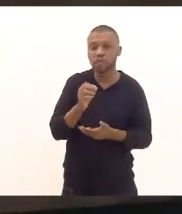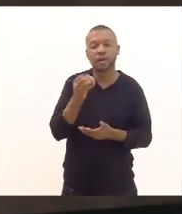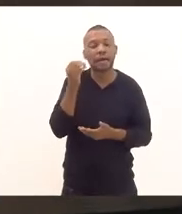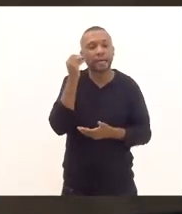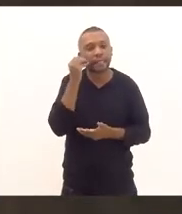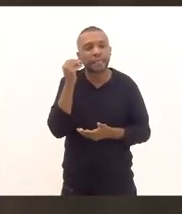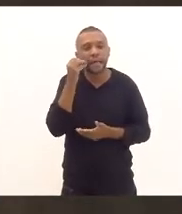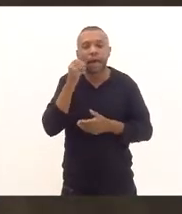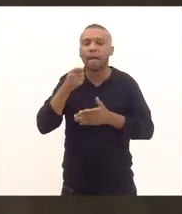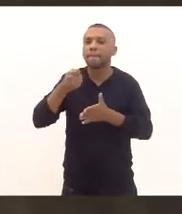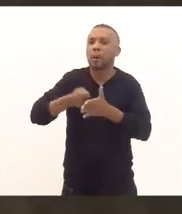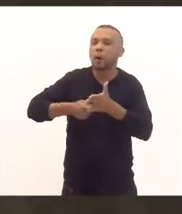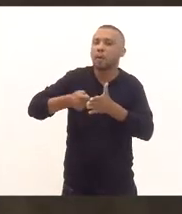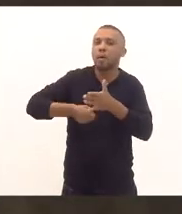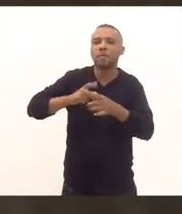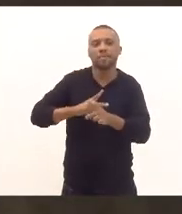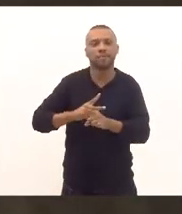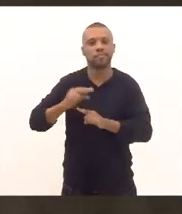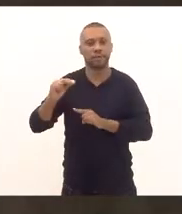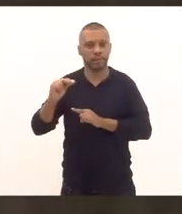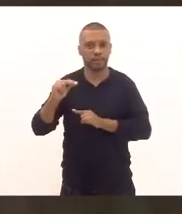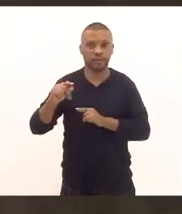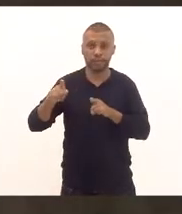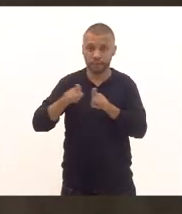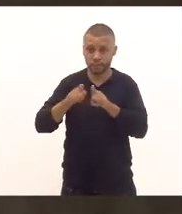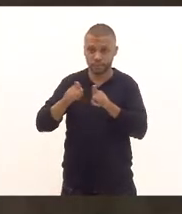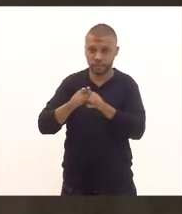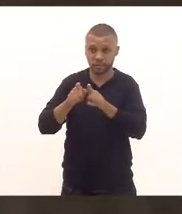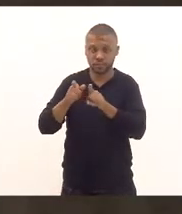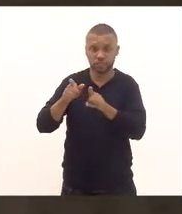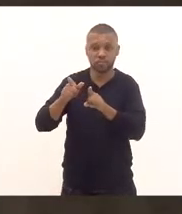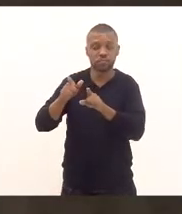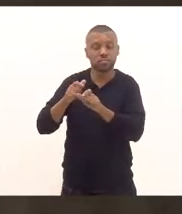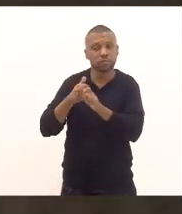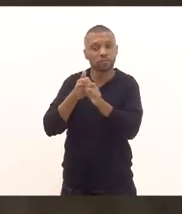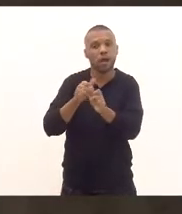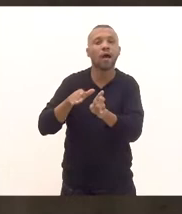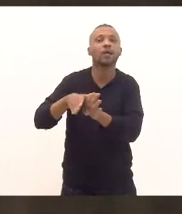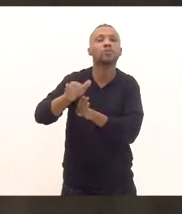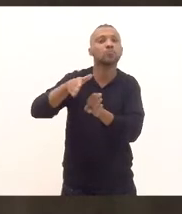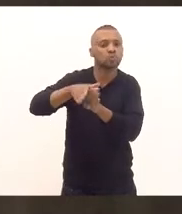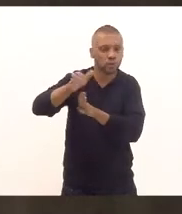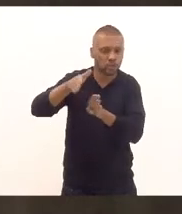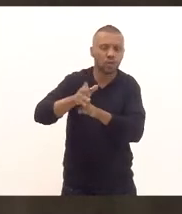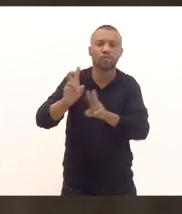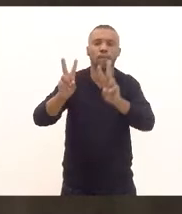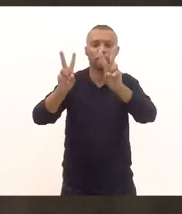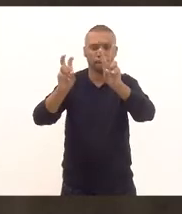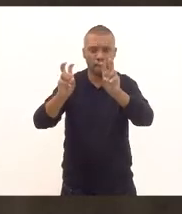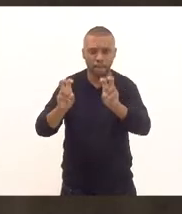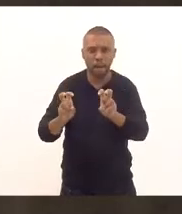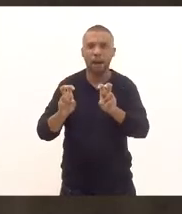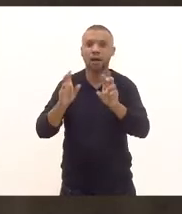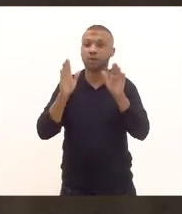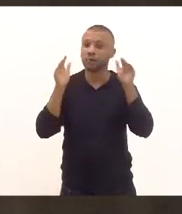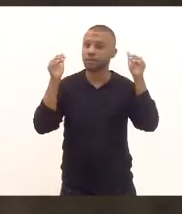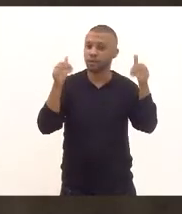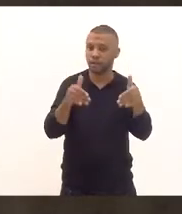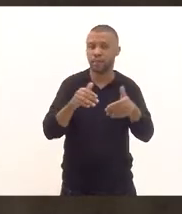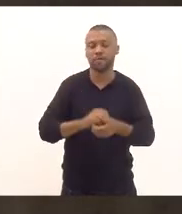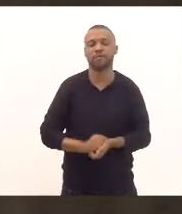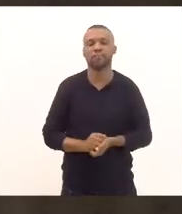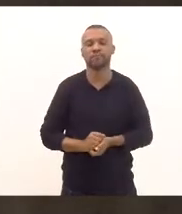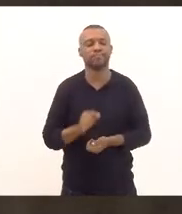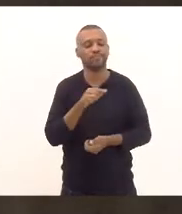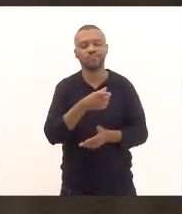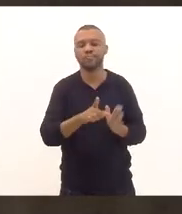vencer e é aí que manthey discussões do Parlamento a respeito dos temas no mérito essa